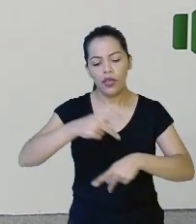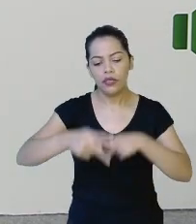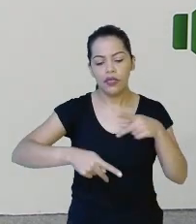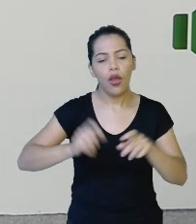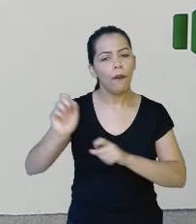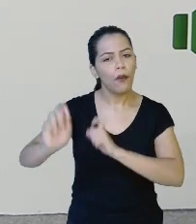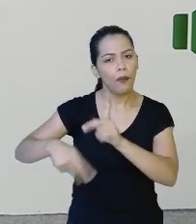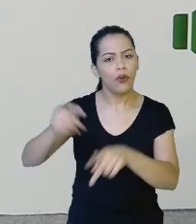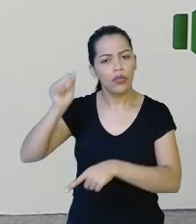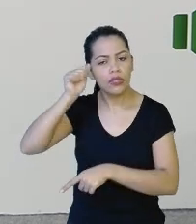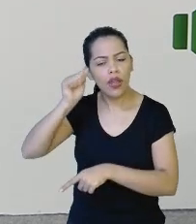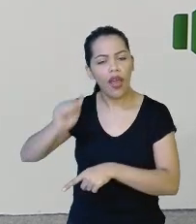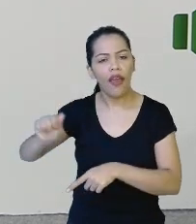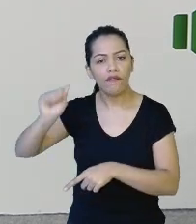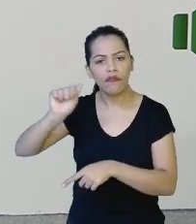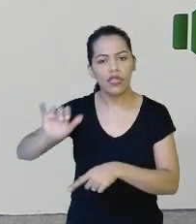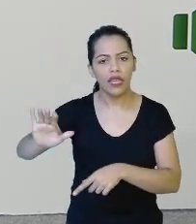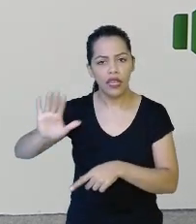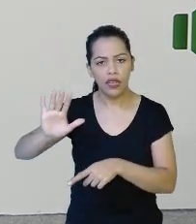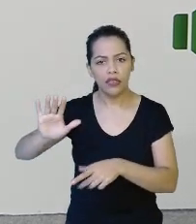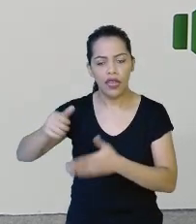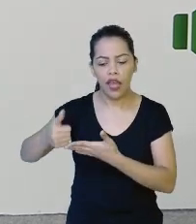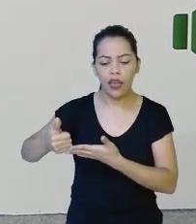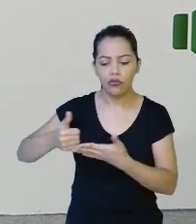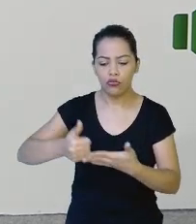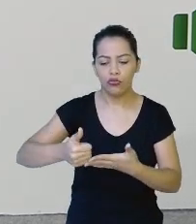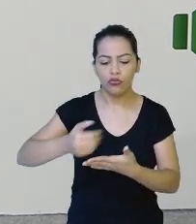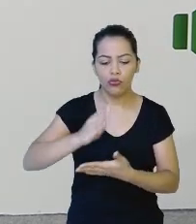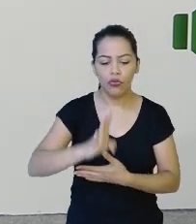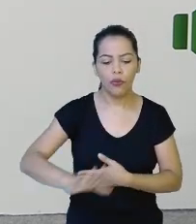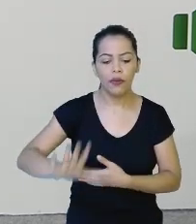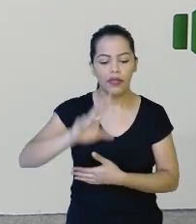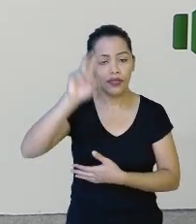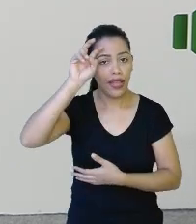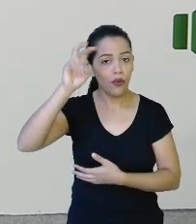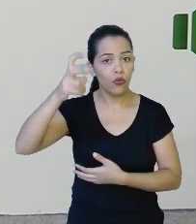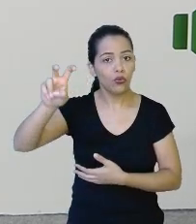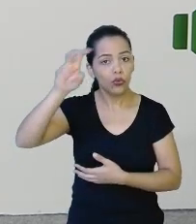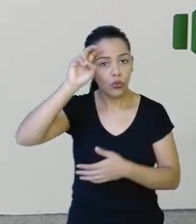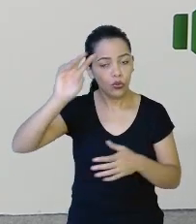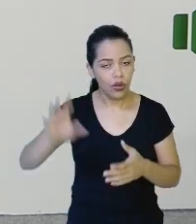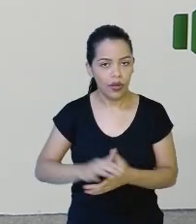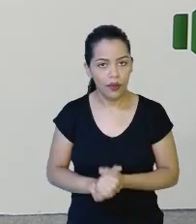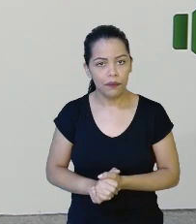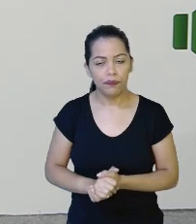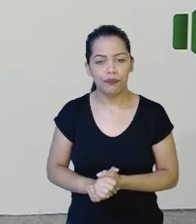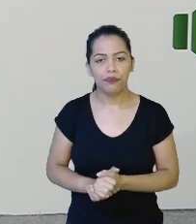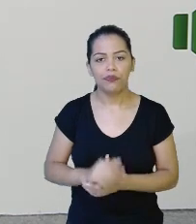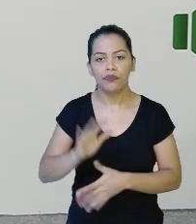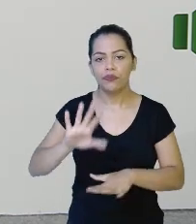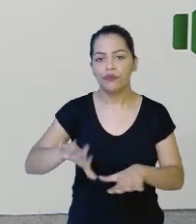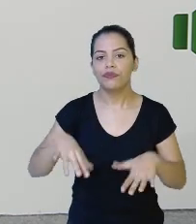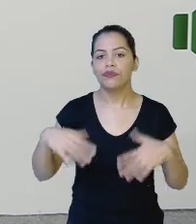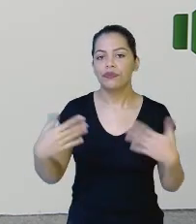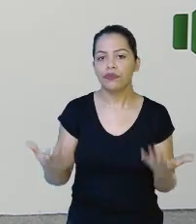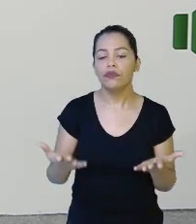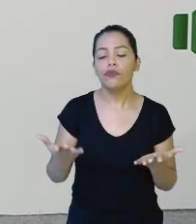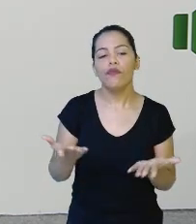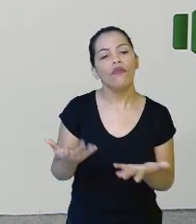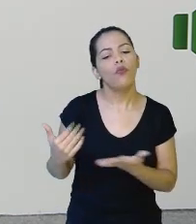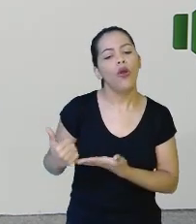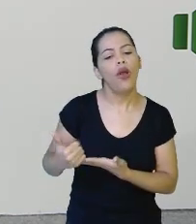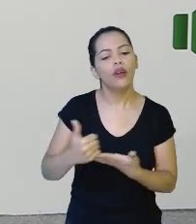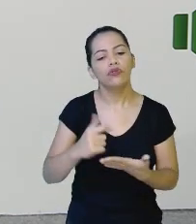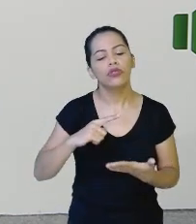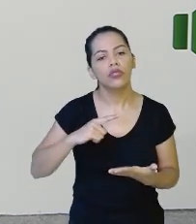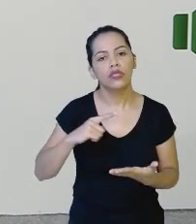africanos contribuíram bastante no nosso idioma, através das palavras. Eu acabei de falar uma, quilombo, é uma palavra de origem africana.